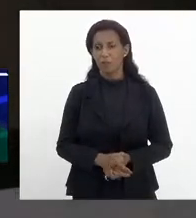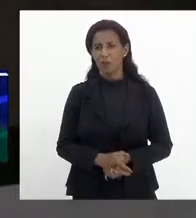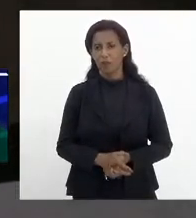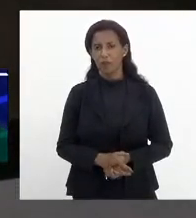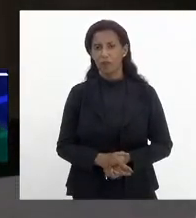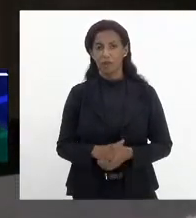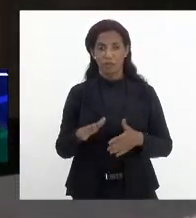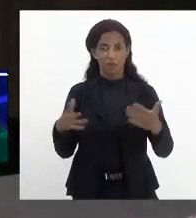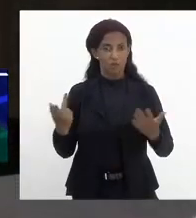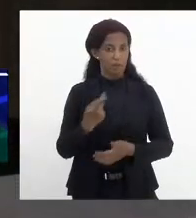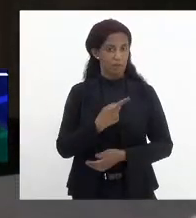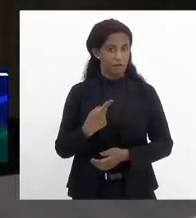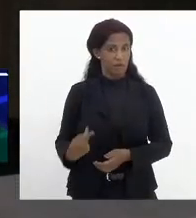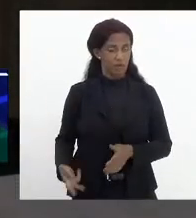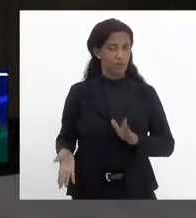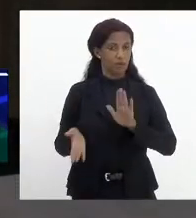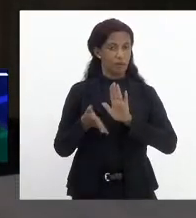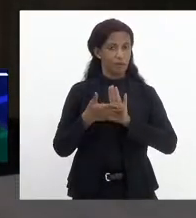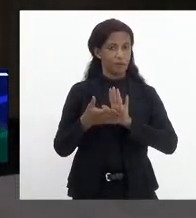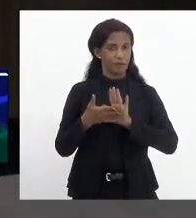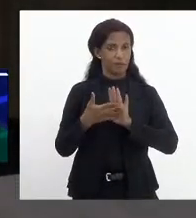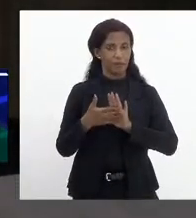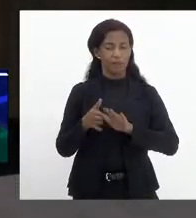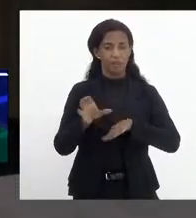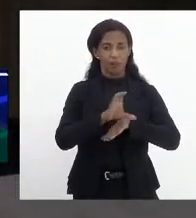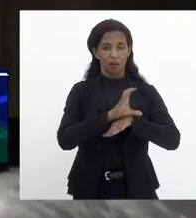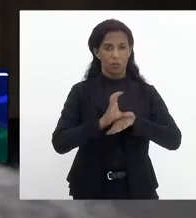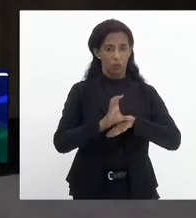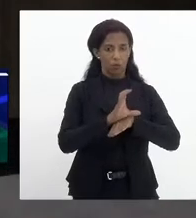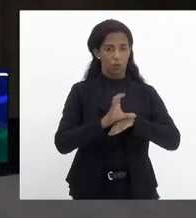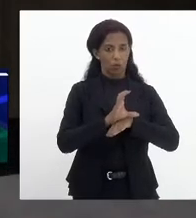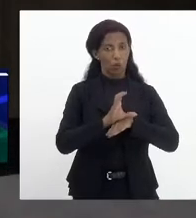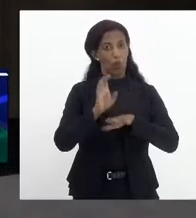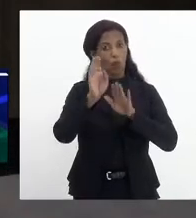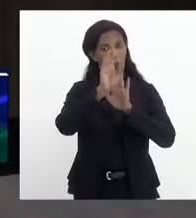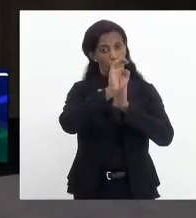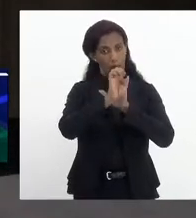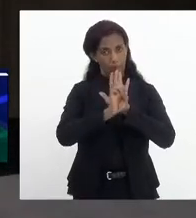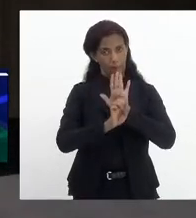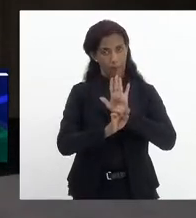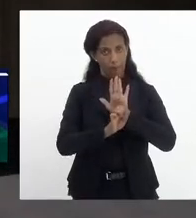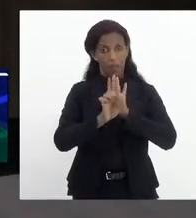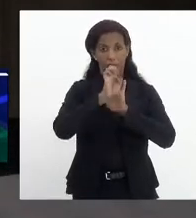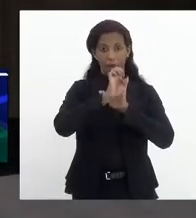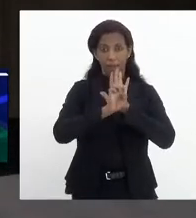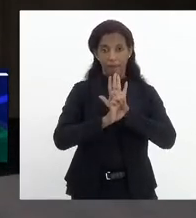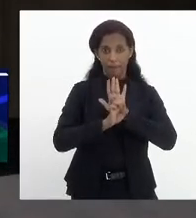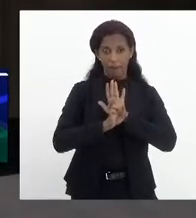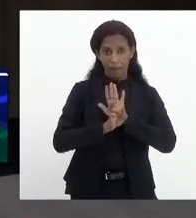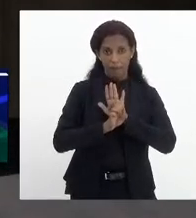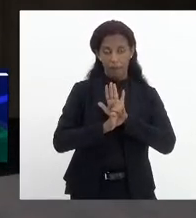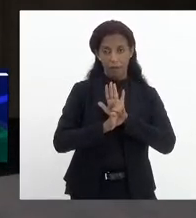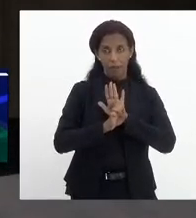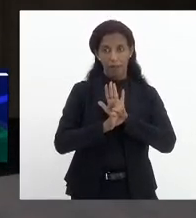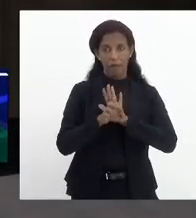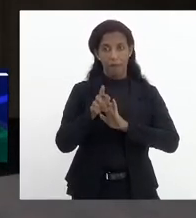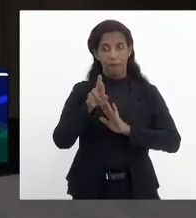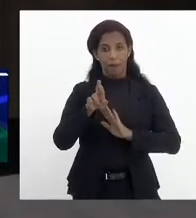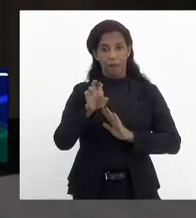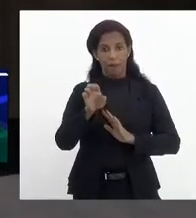Senhor presidente, o parecer é pela constitucionalidade com emenda. A emenda é para revogar a